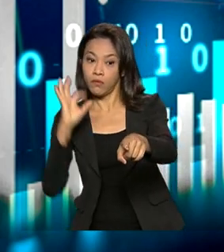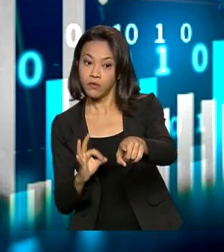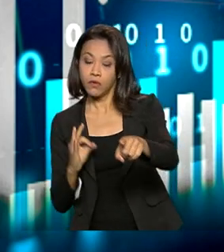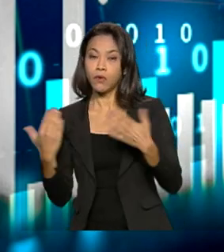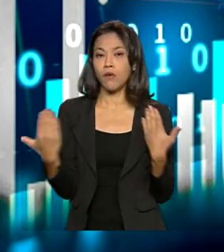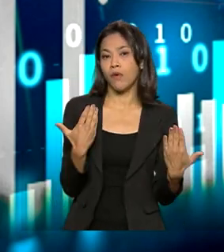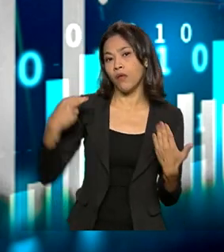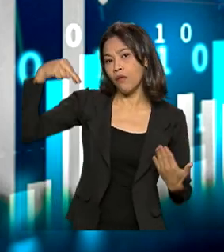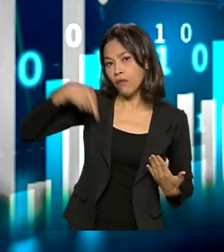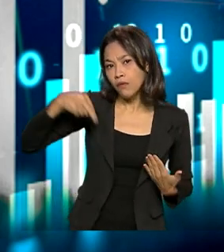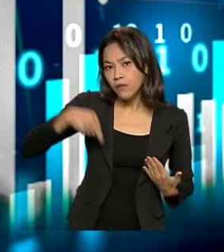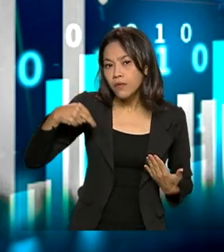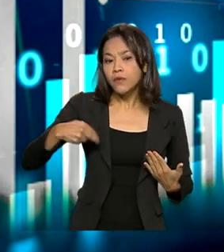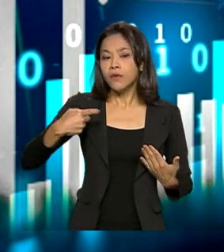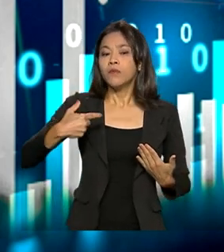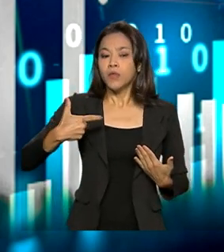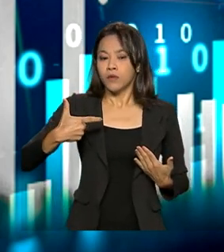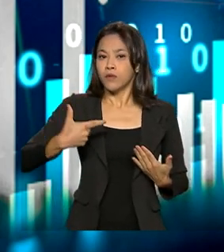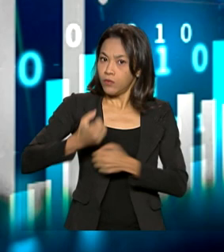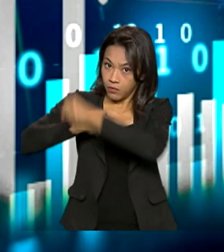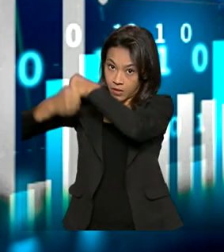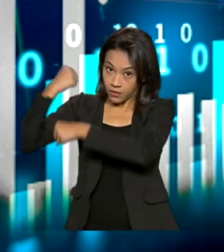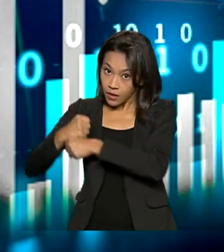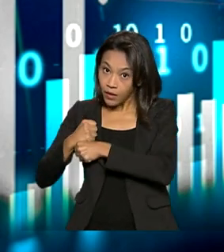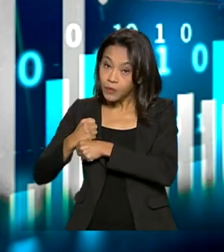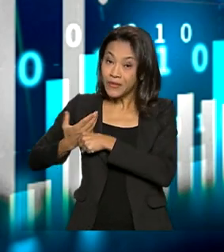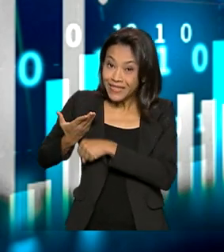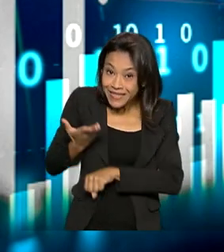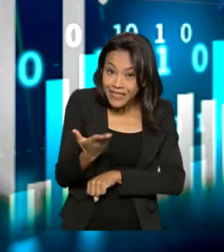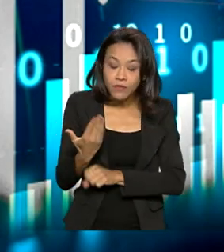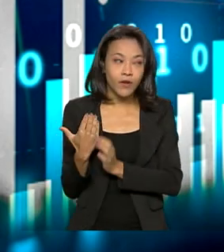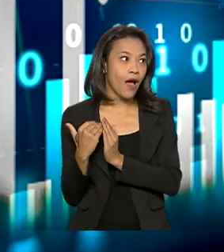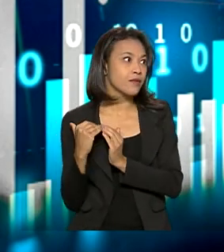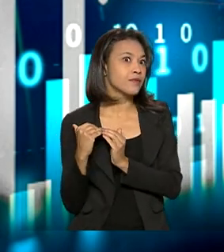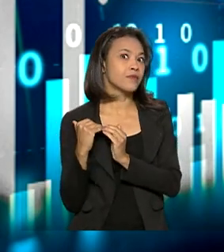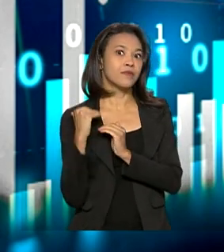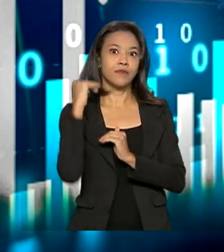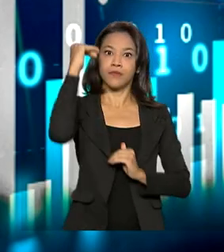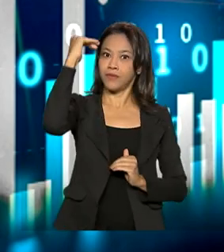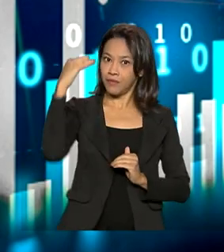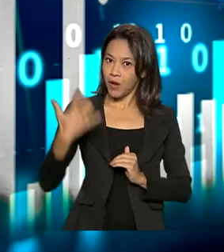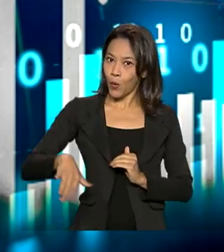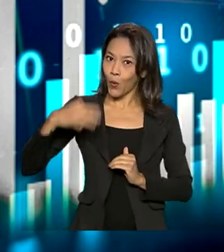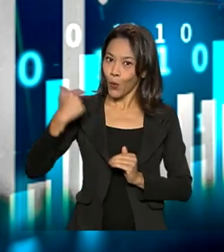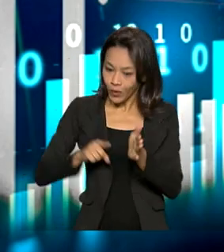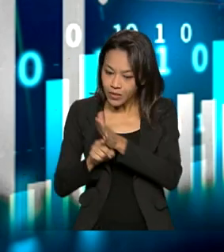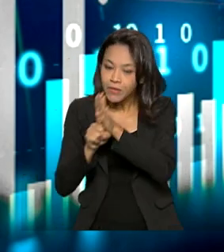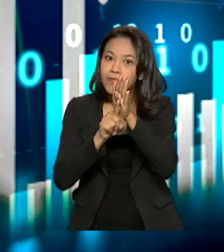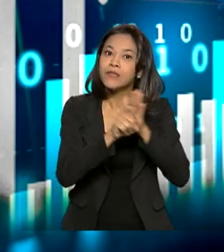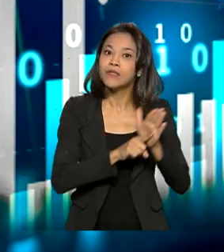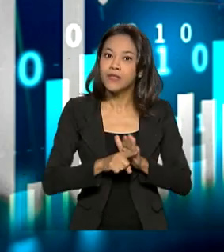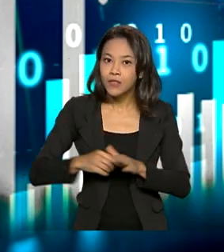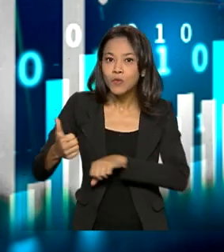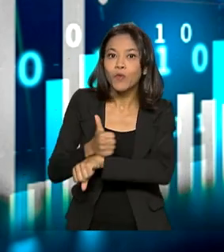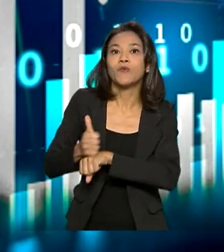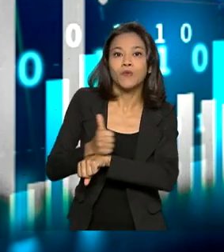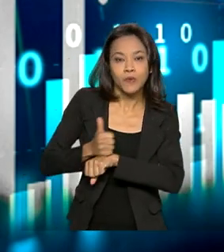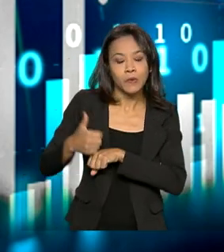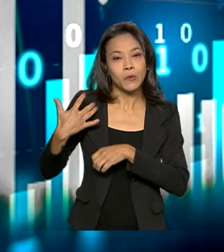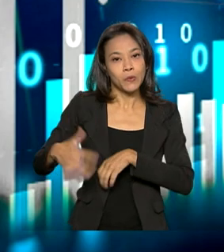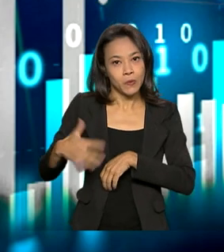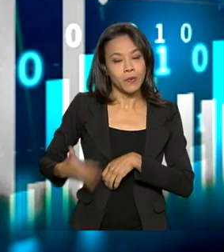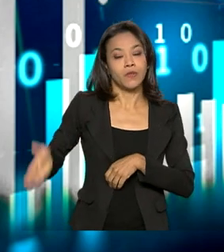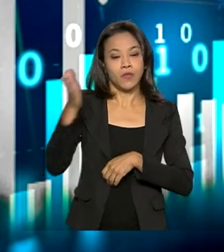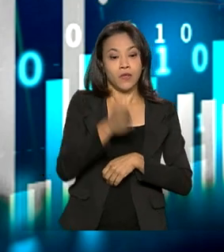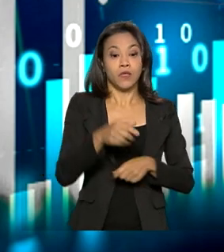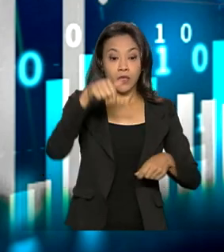novembro de 2021, o que foi considerado como acima das expectativas dos analistas financeiros. E o resultado do ano